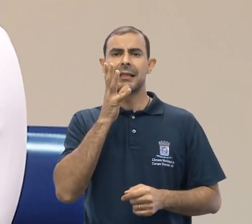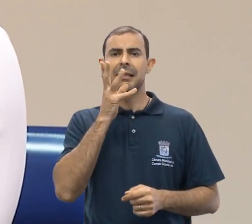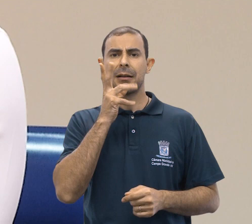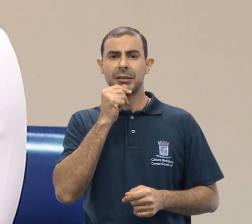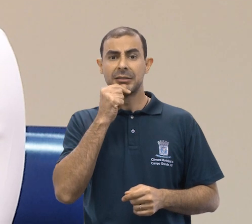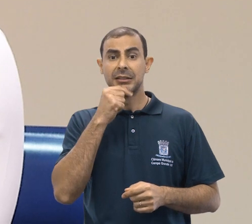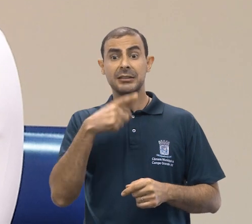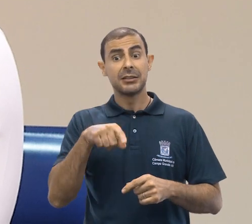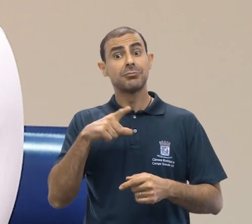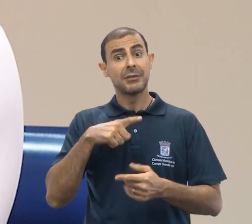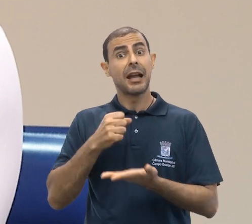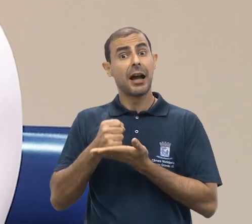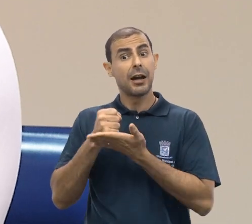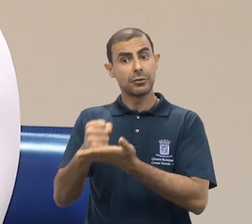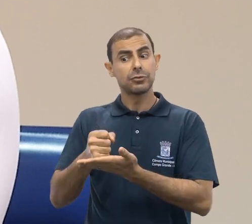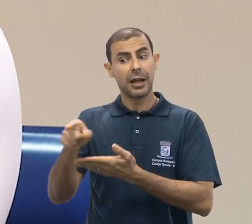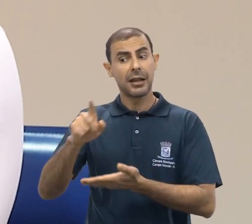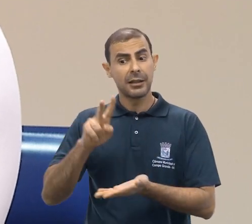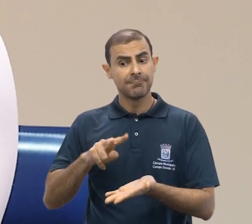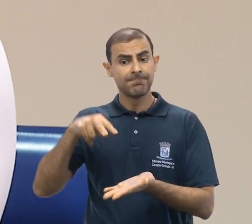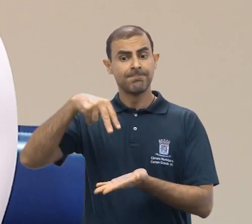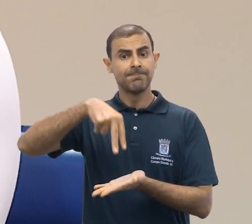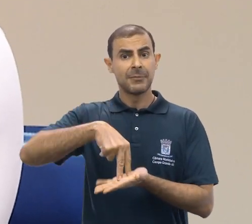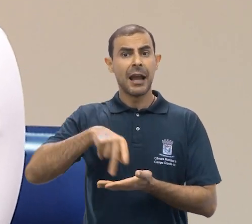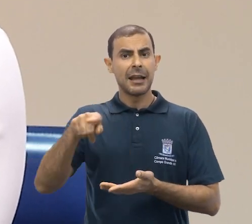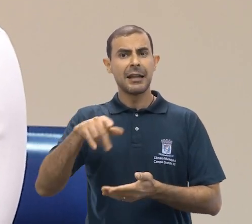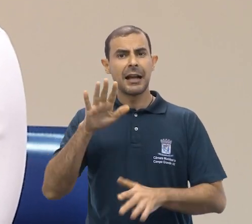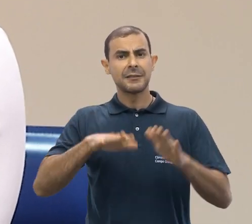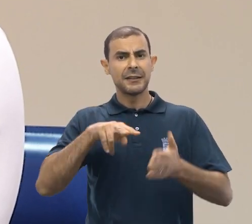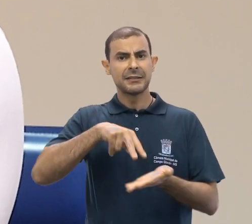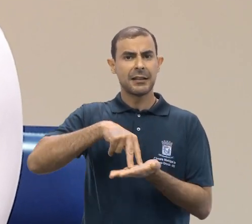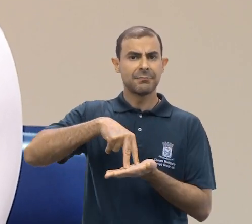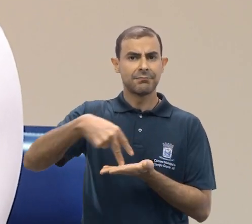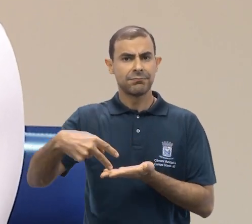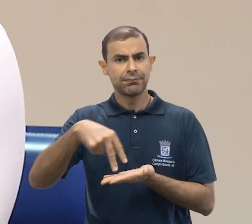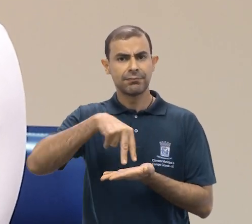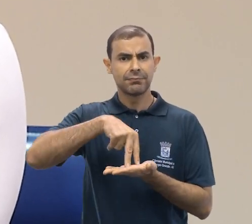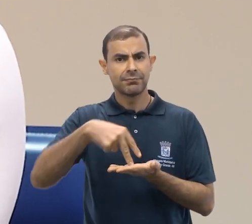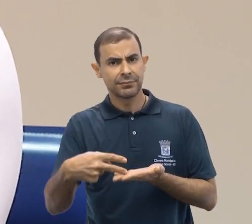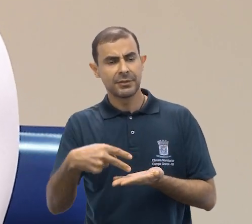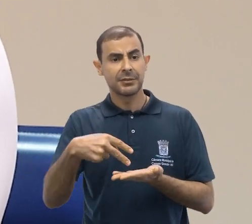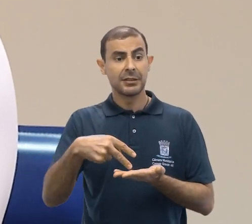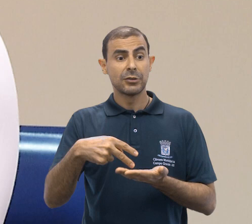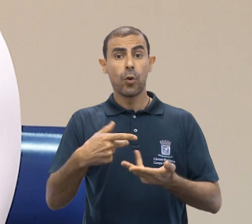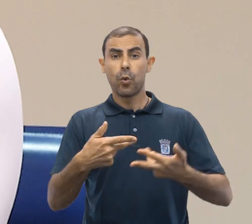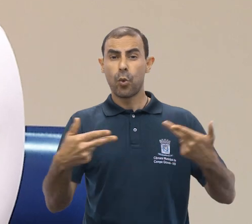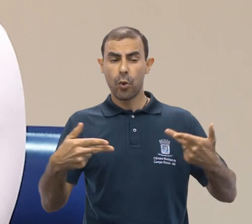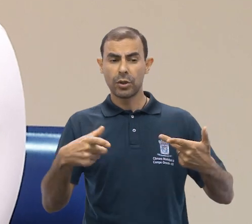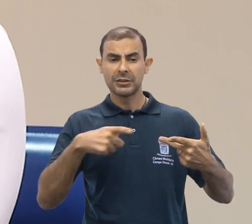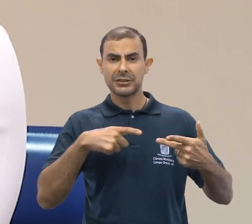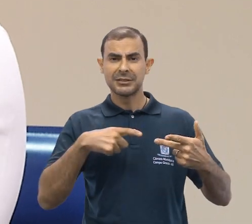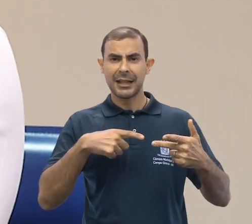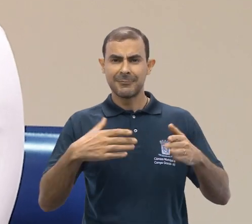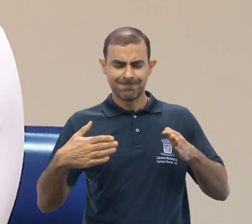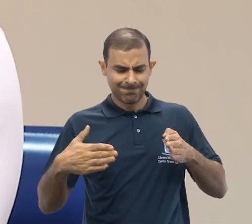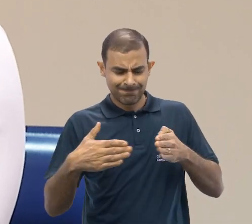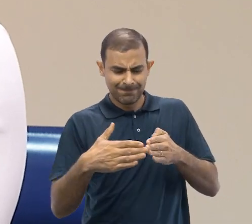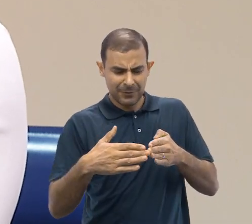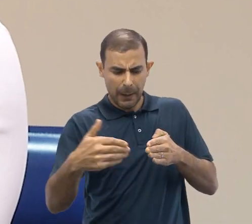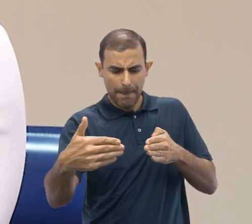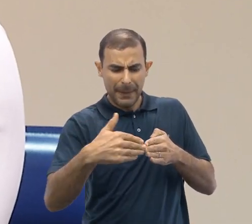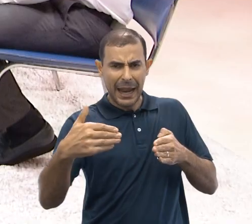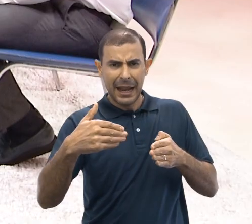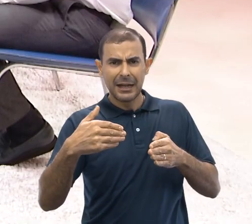algo que não é tão falado, né? O paciente acaba tendo um pouco de desequilíbrio, então você tirar um pouco das coisas pontiagudas de